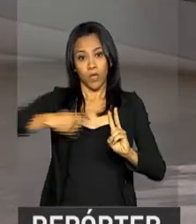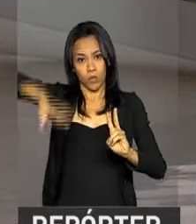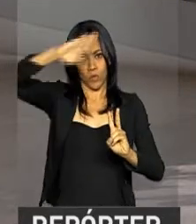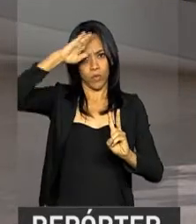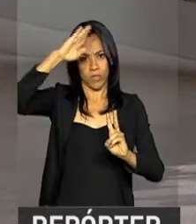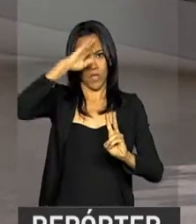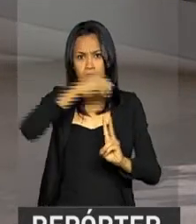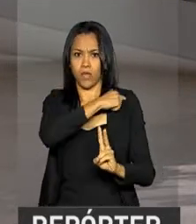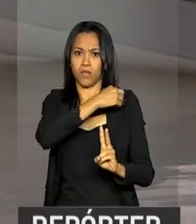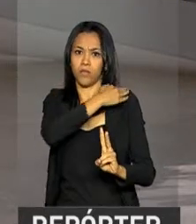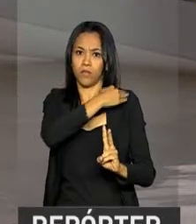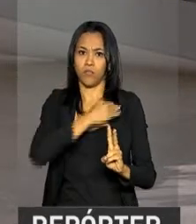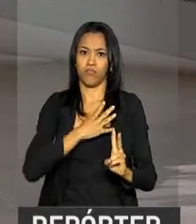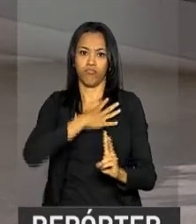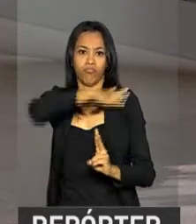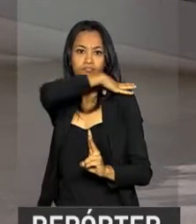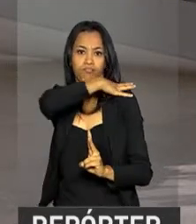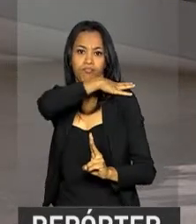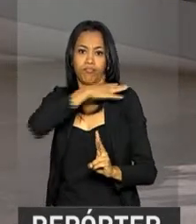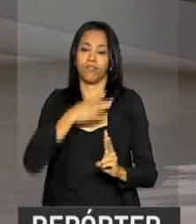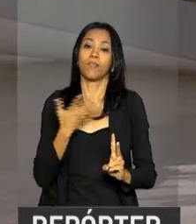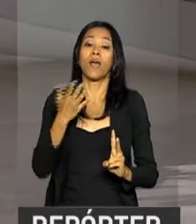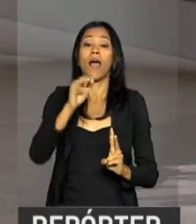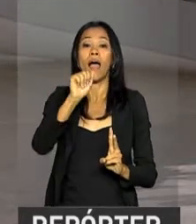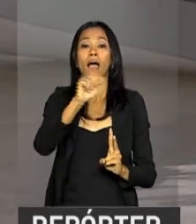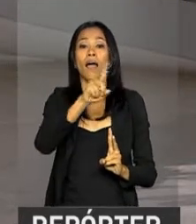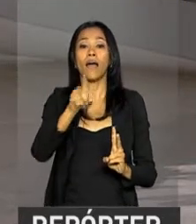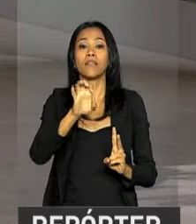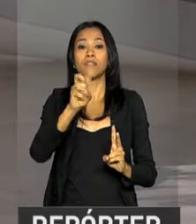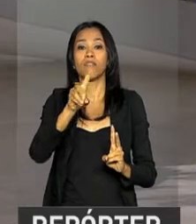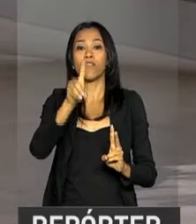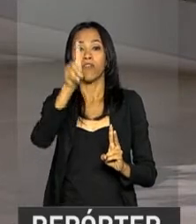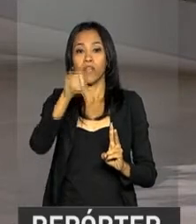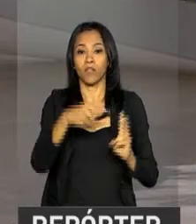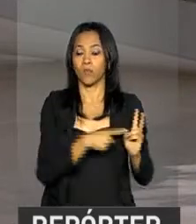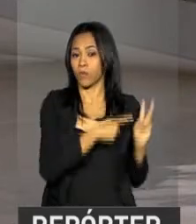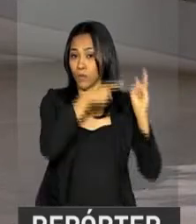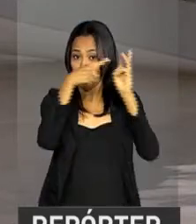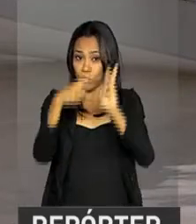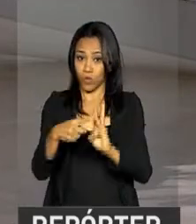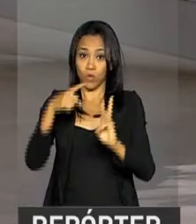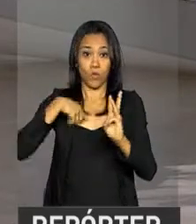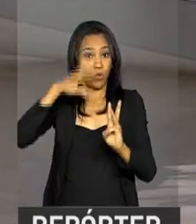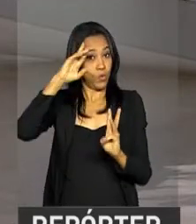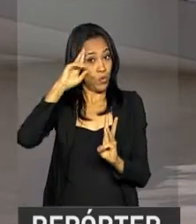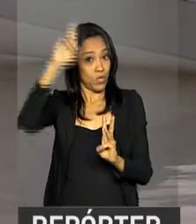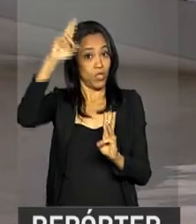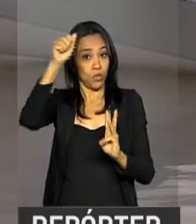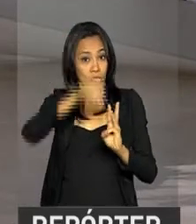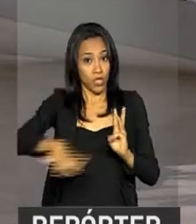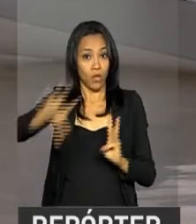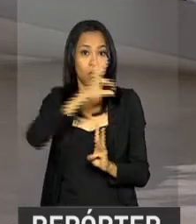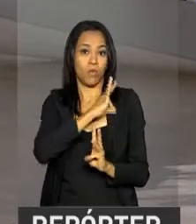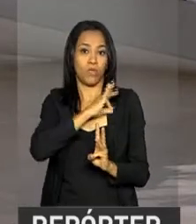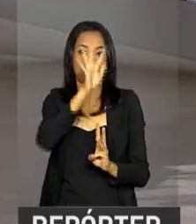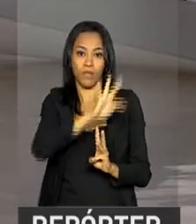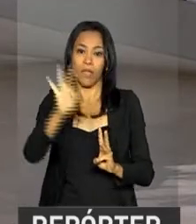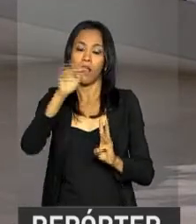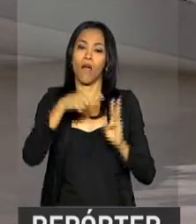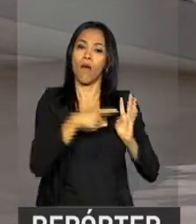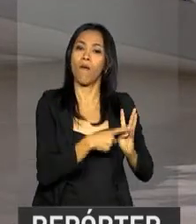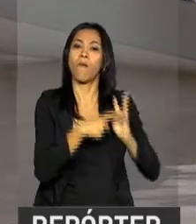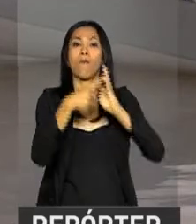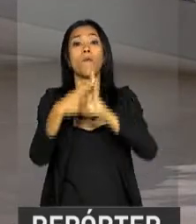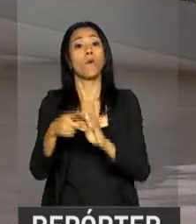brasileiro general general fernando azevedo o diretor geral do departamento de polícia federal o delegado fernando